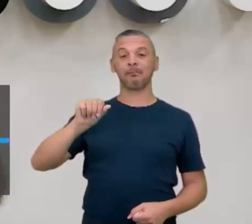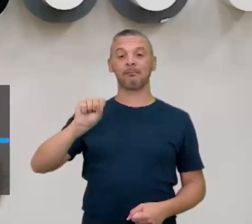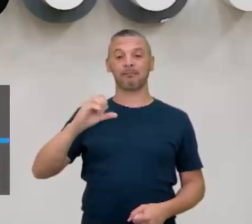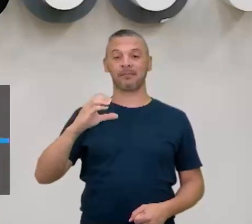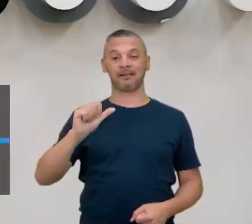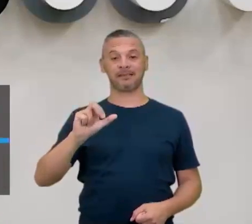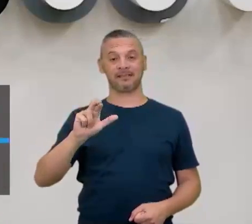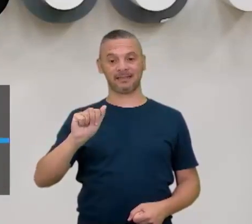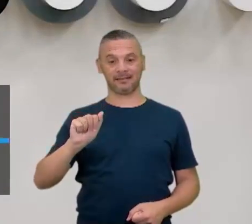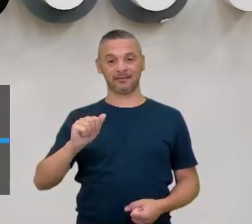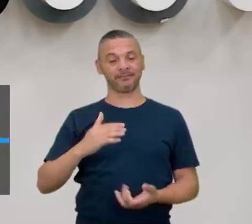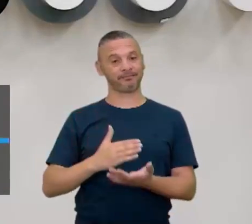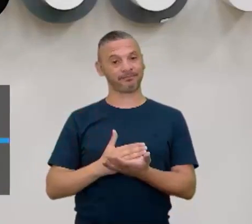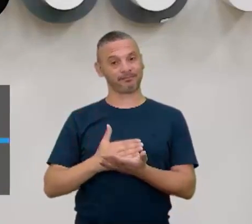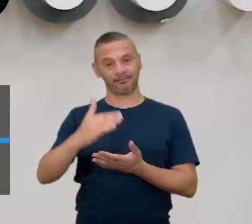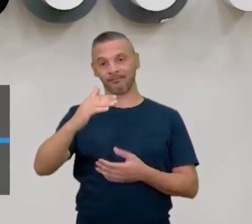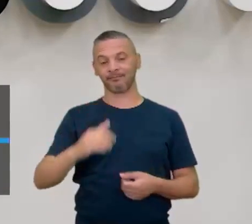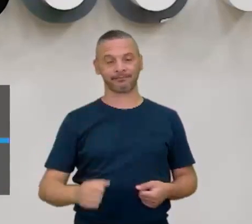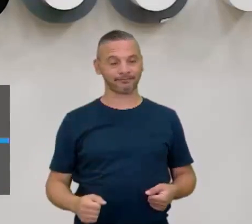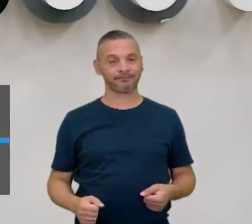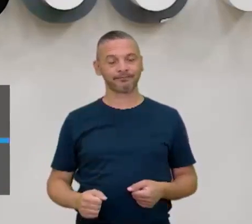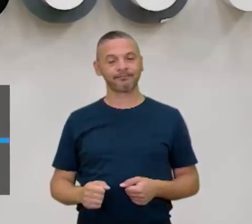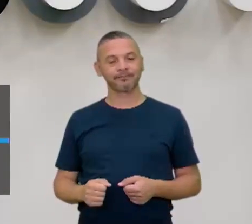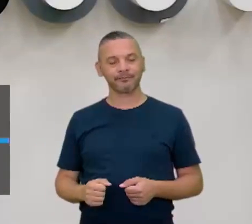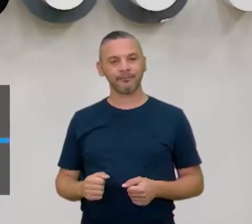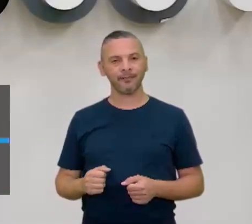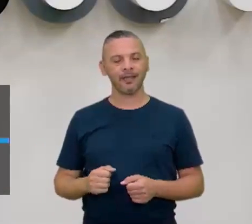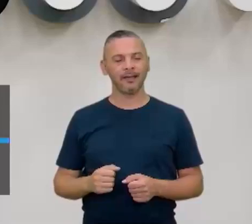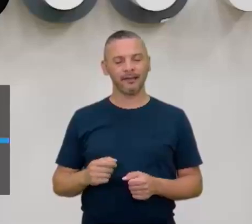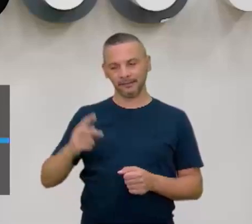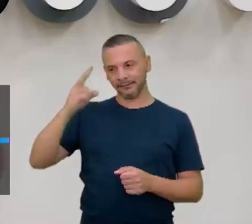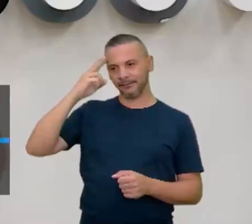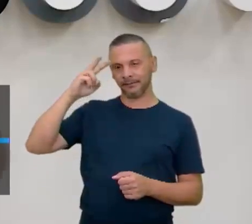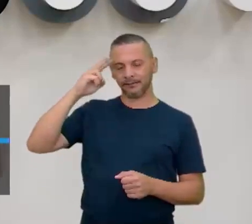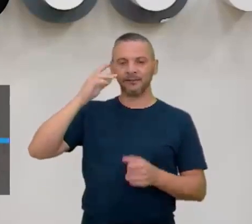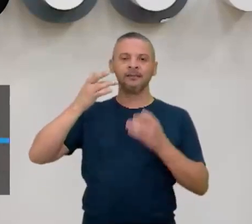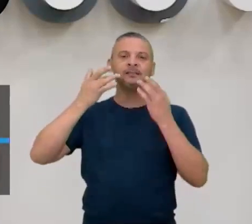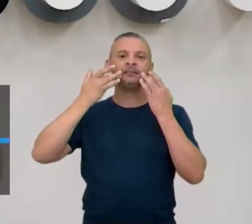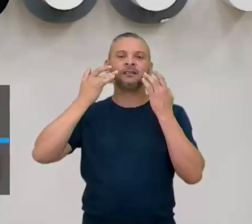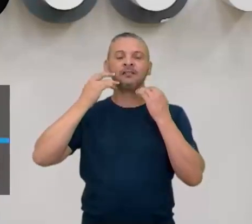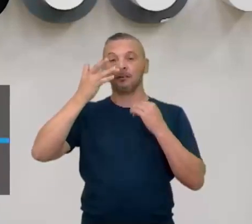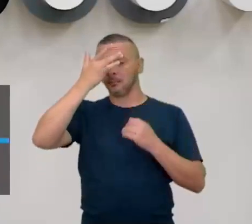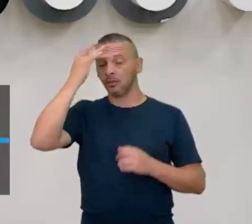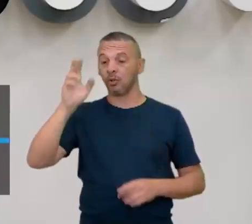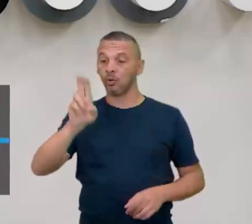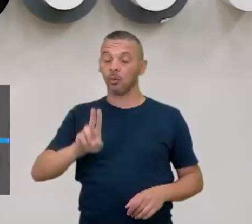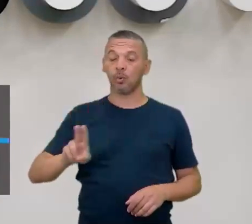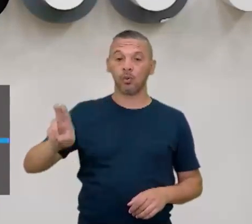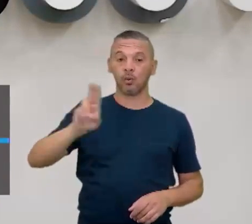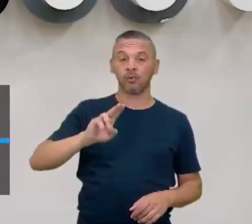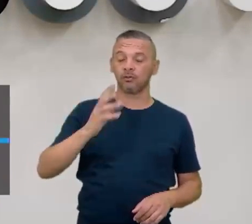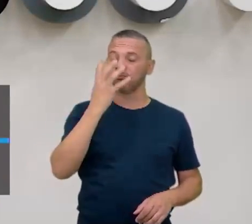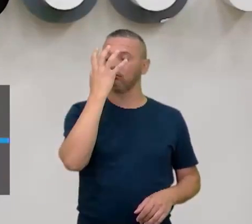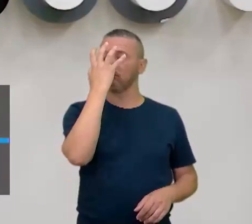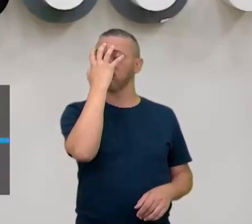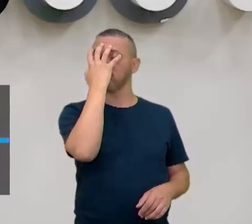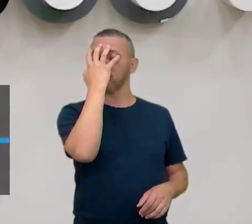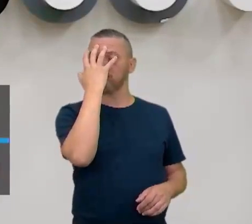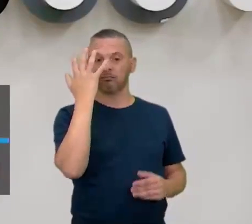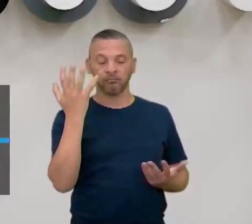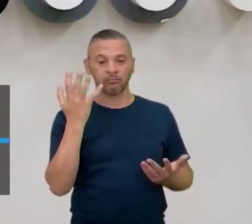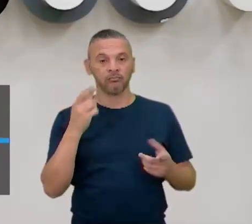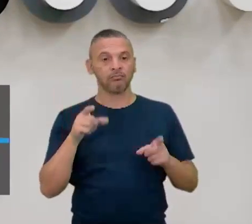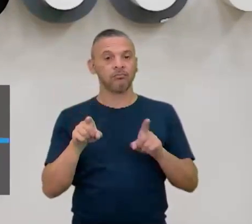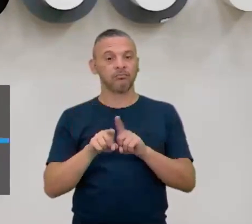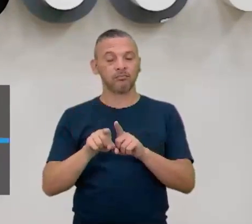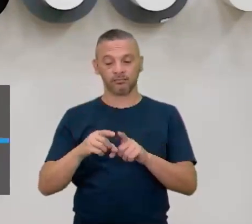de máscara. Então, a gente percebe no primeiro período histórico aí do teatro a utilização muito forte de máscara e as máscaras gregas aí